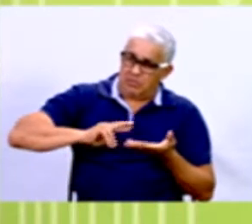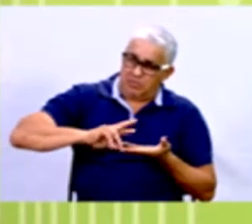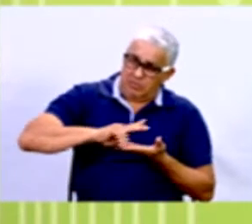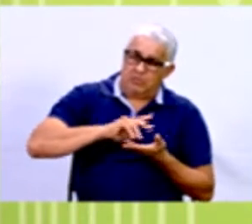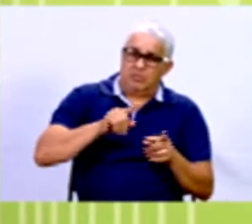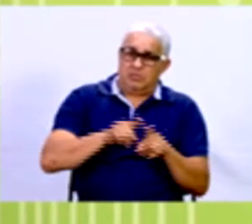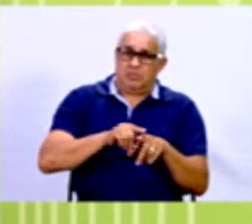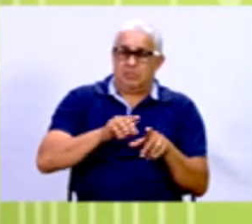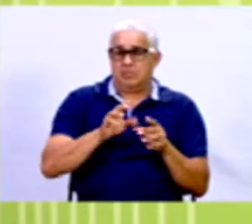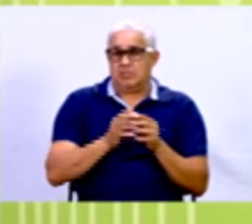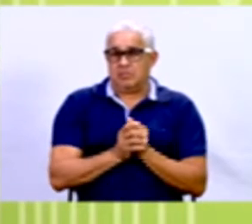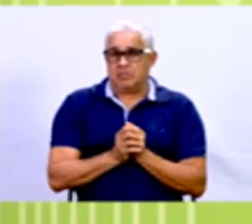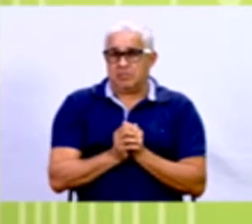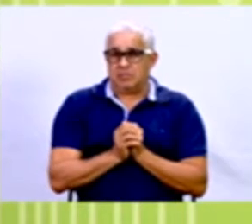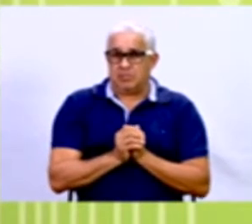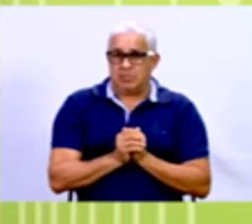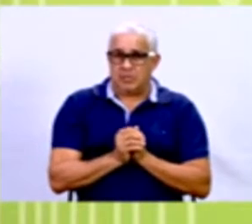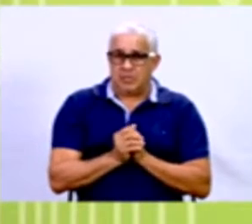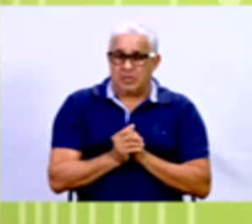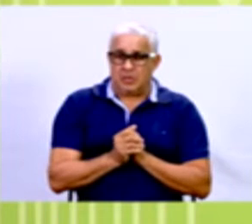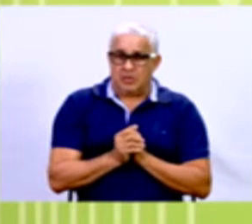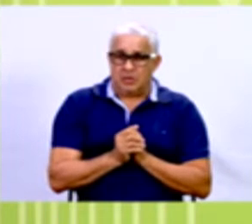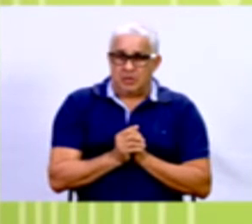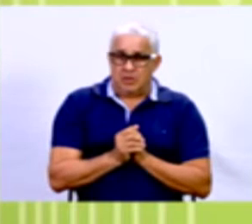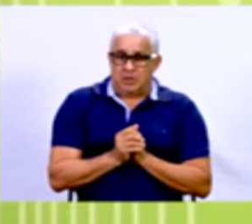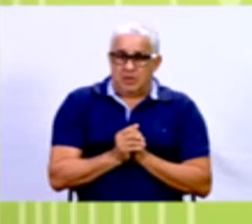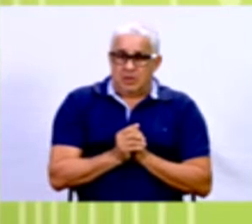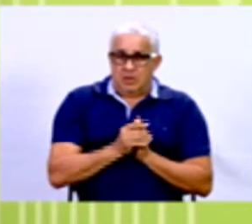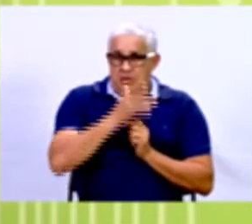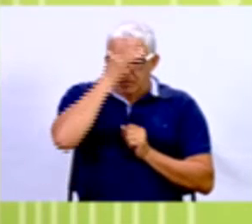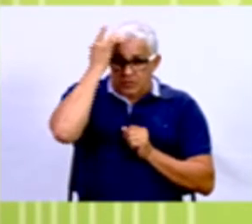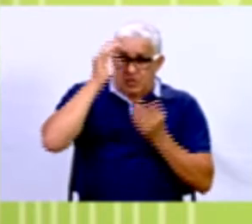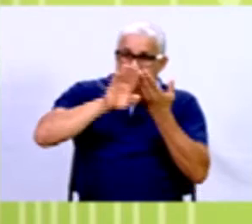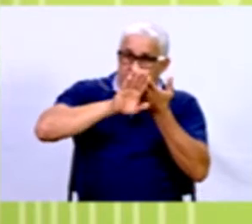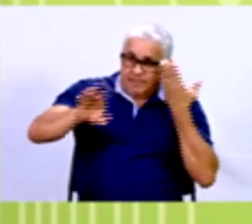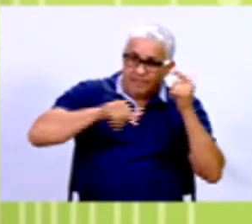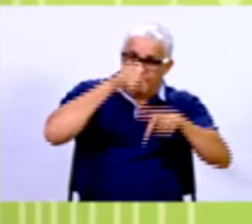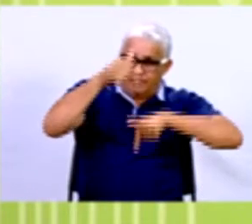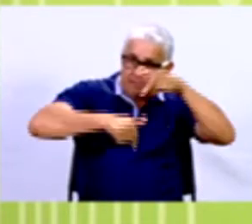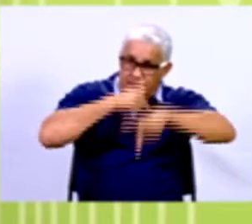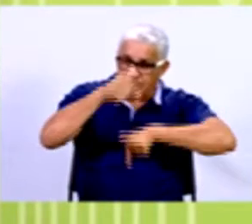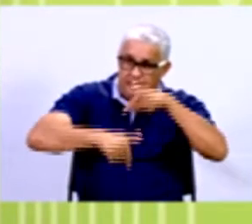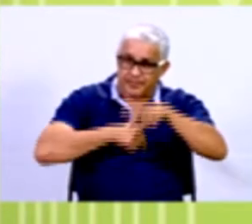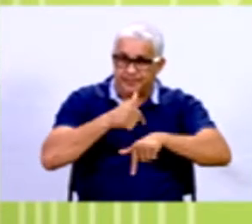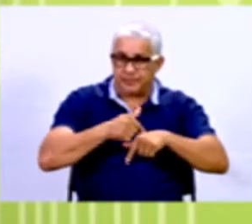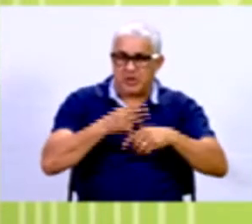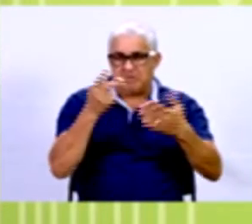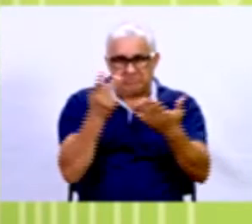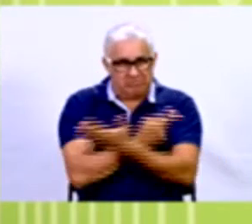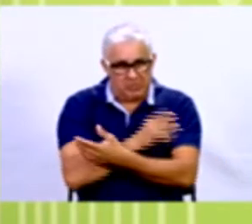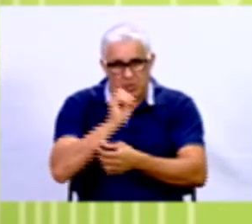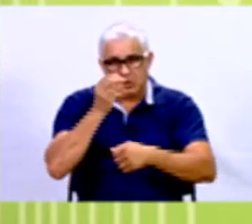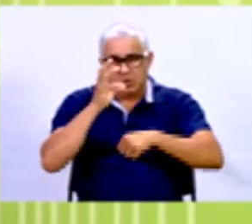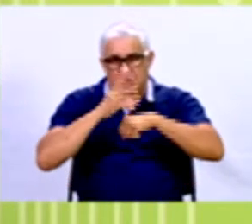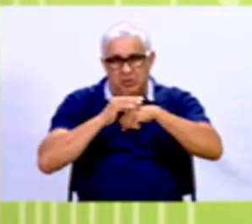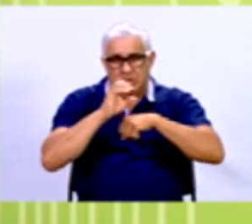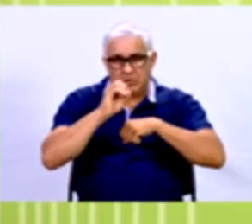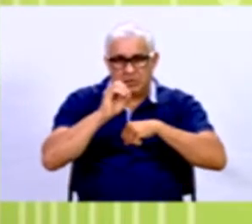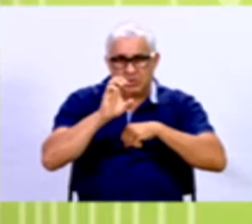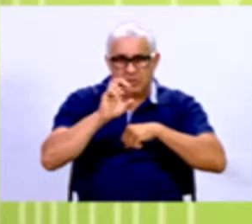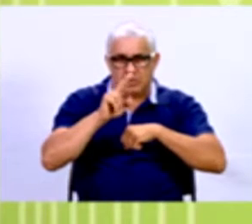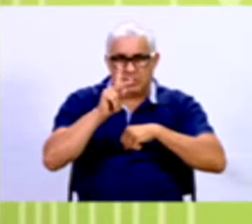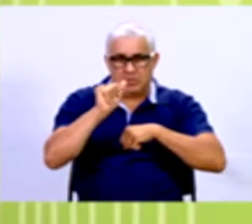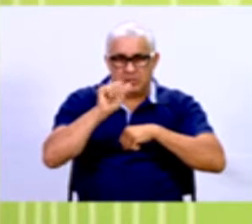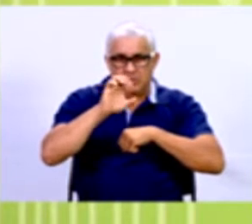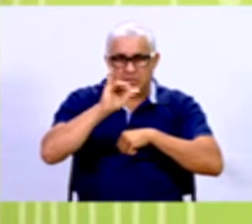demais benefícios, para aqueles que ficam afastados por acidentes ou por doenças ocupacionais, é muito grande.